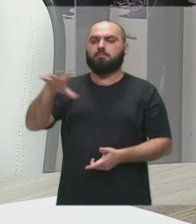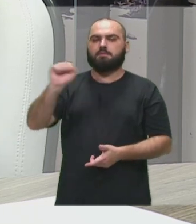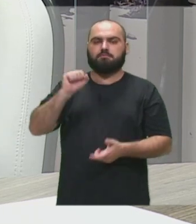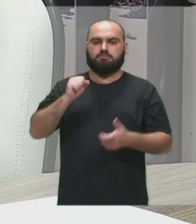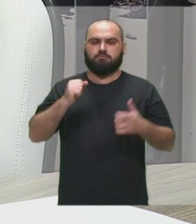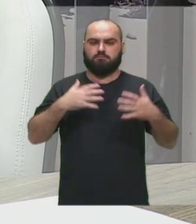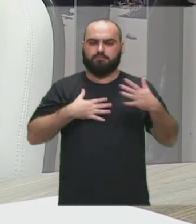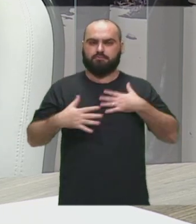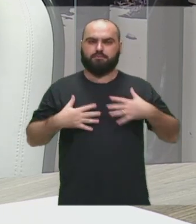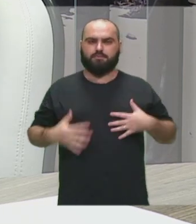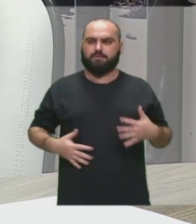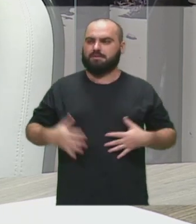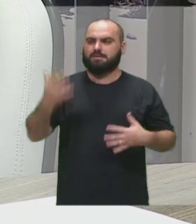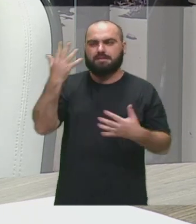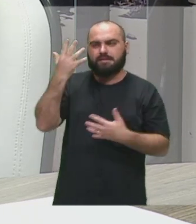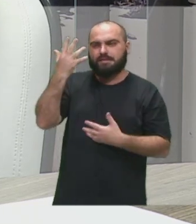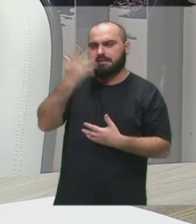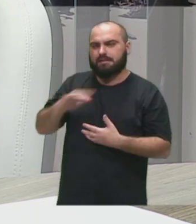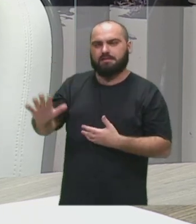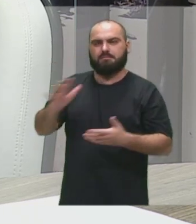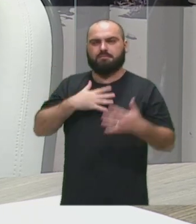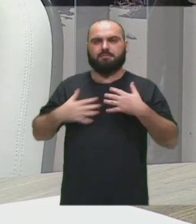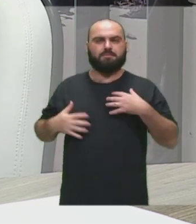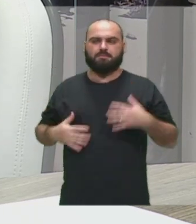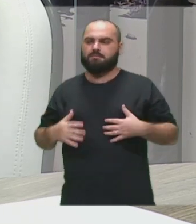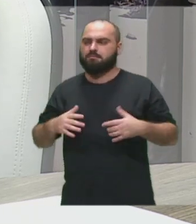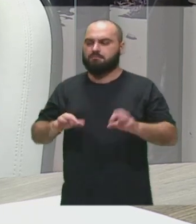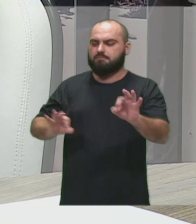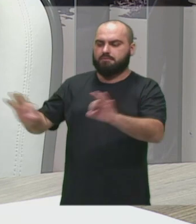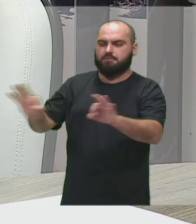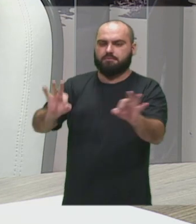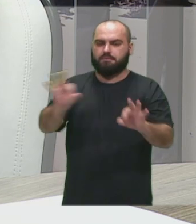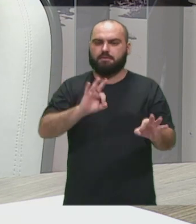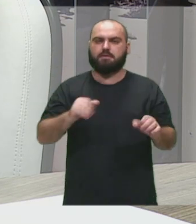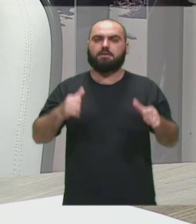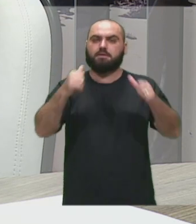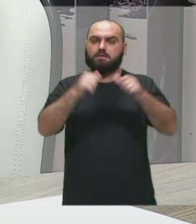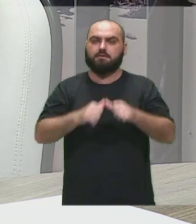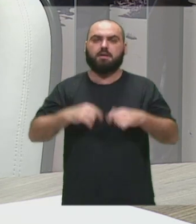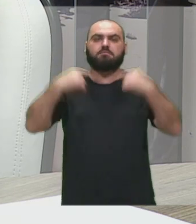as roupinhas de criança. E a gente montou o cenário ali e eu fiquei segurando